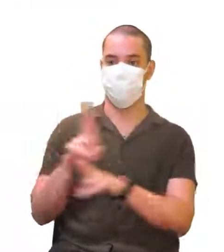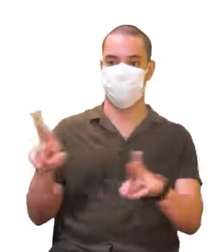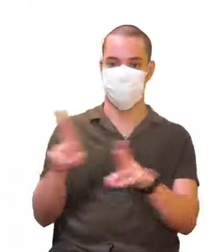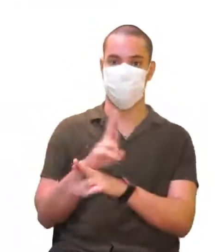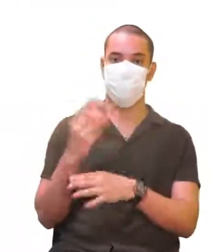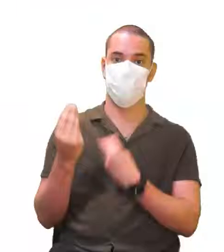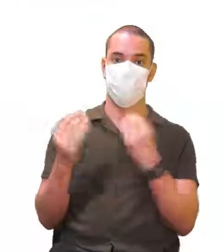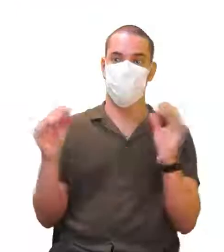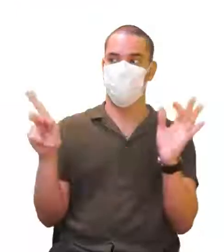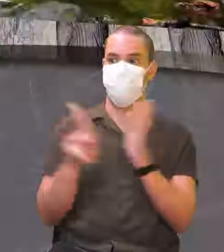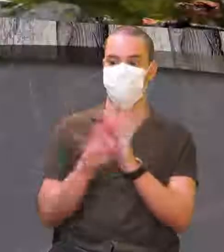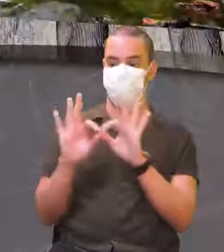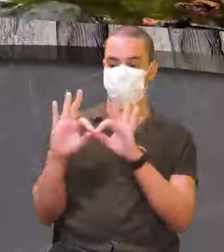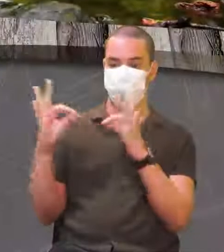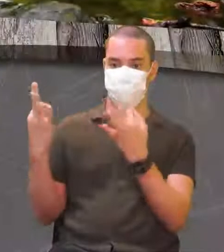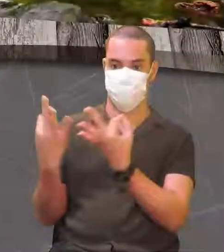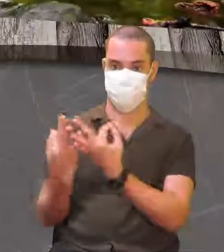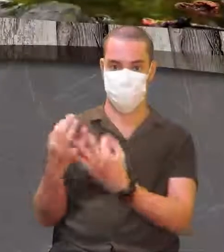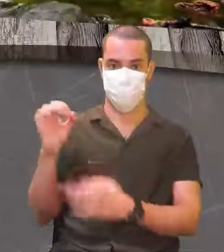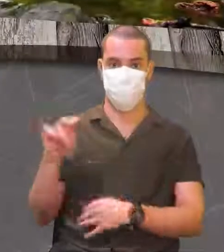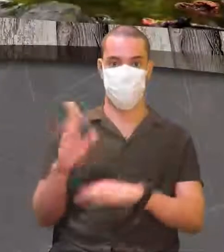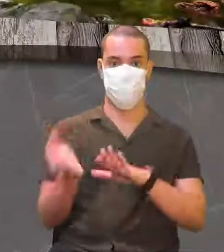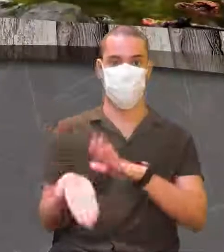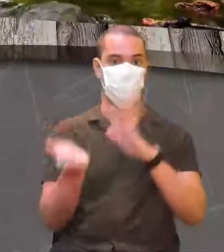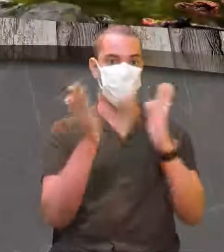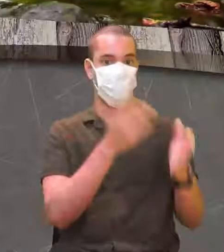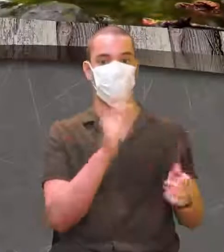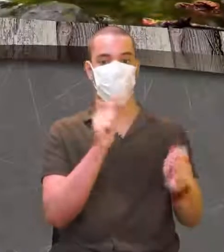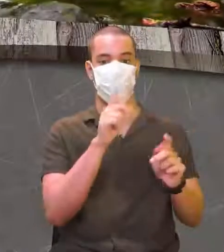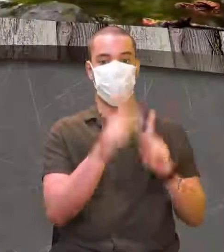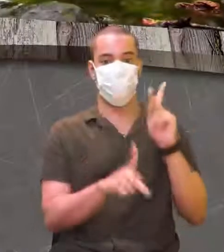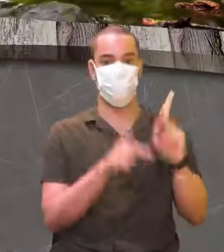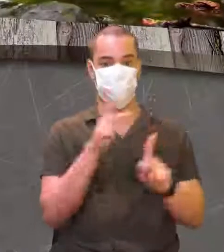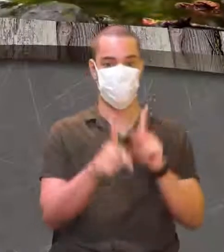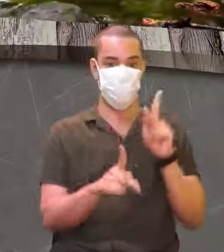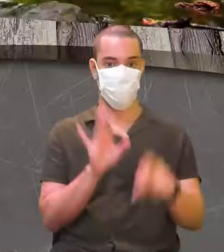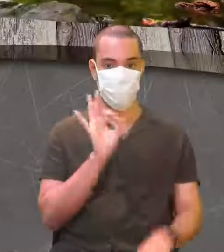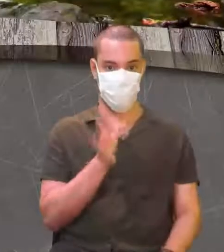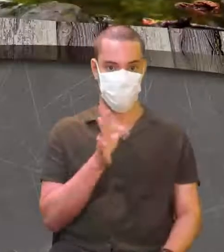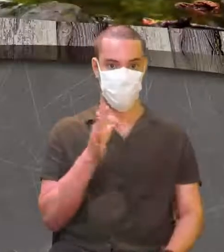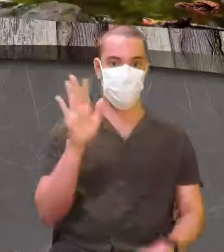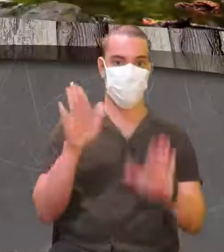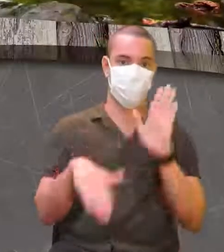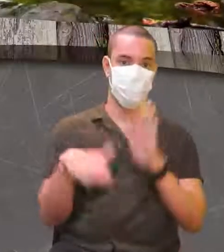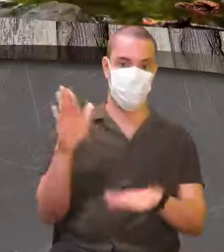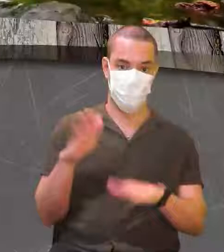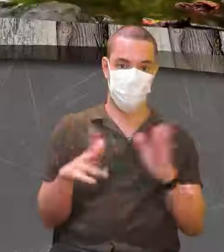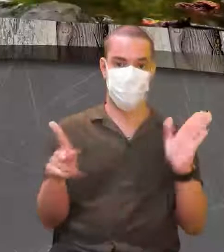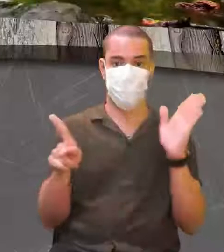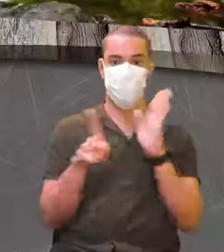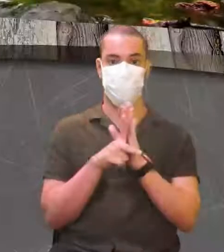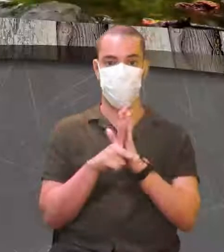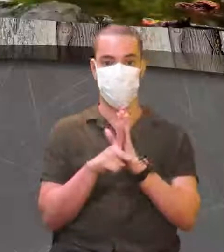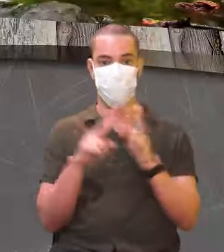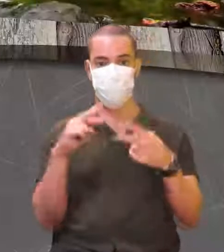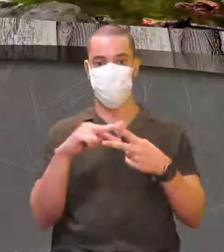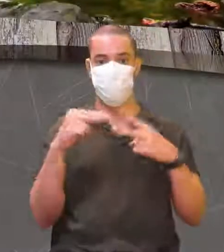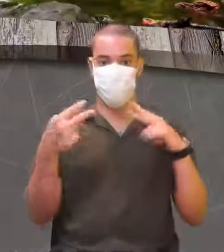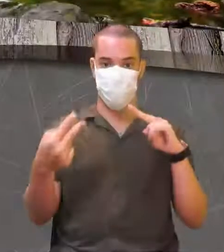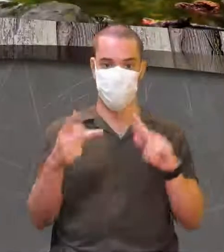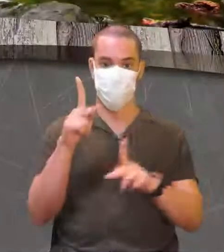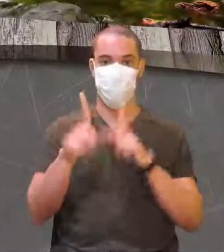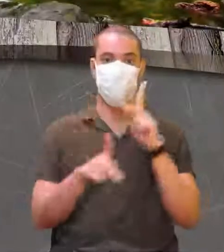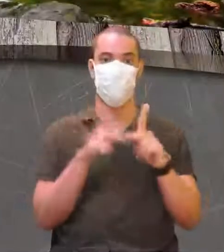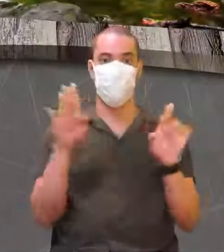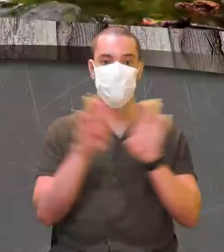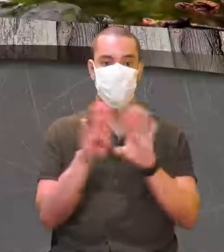herança familiar, ou ora o estudo populacional. Então, a genética populacional